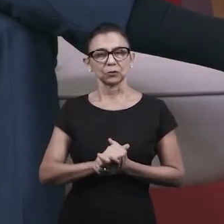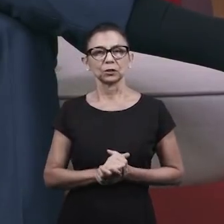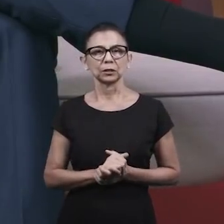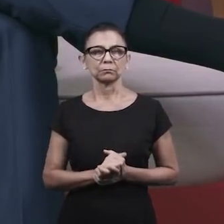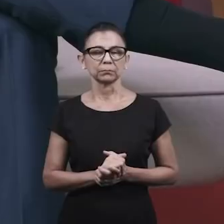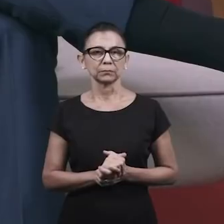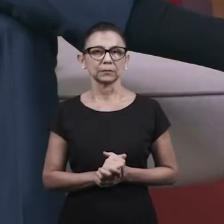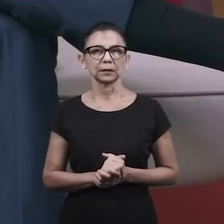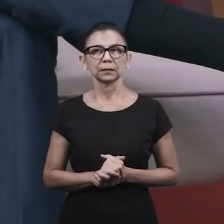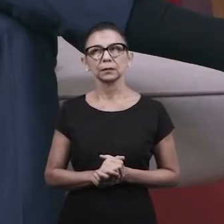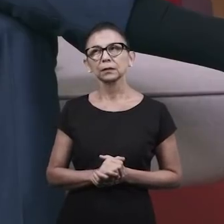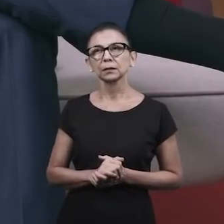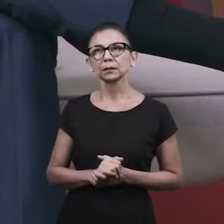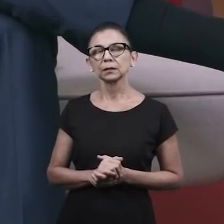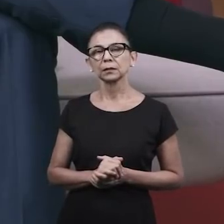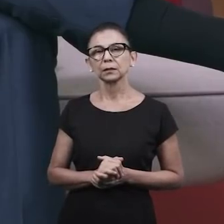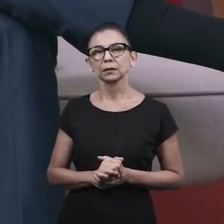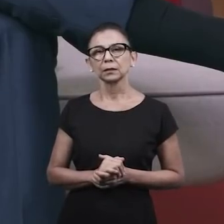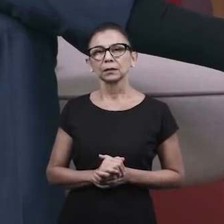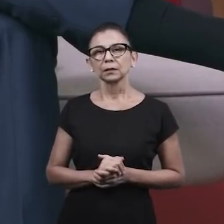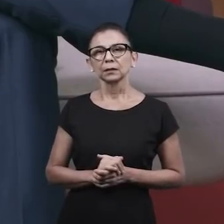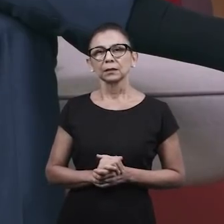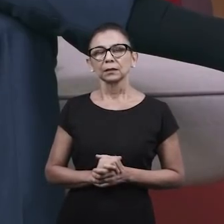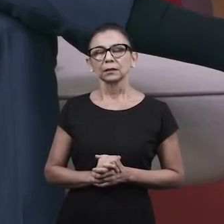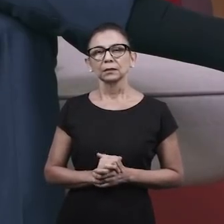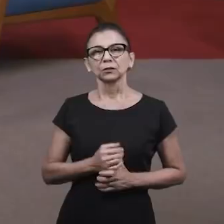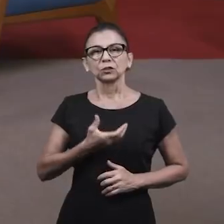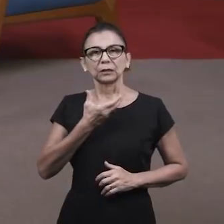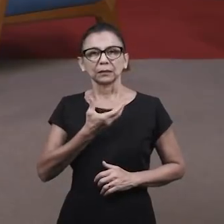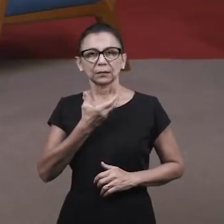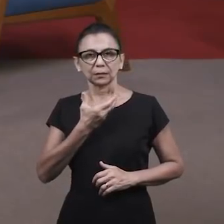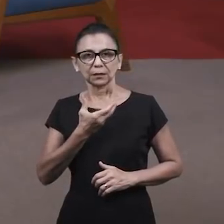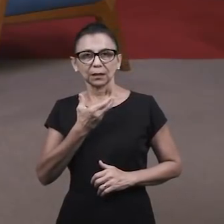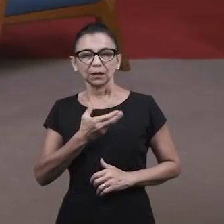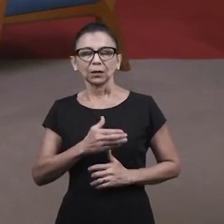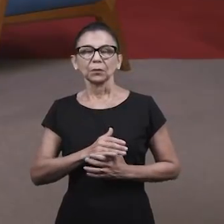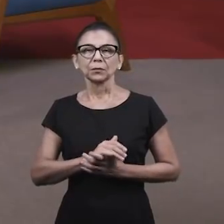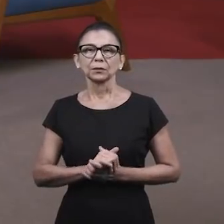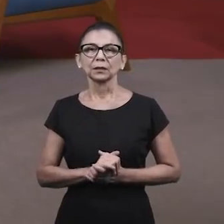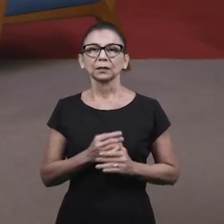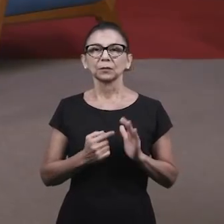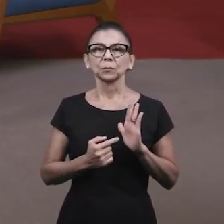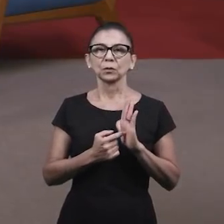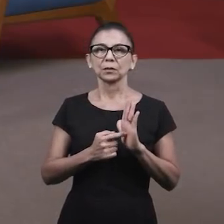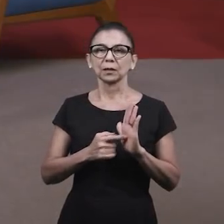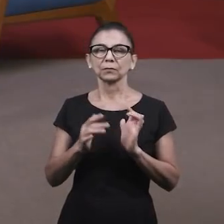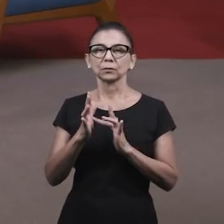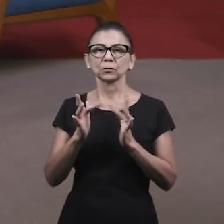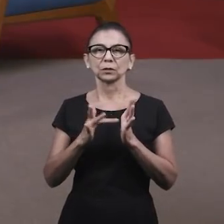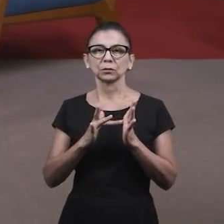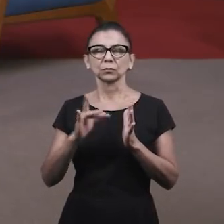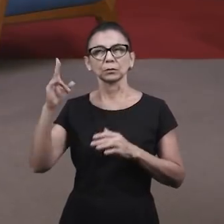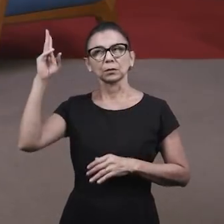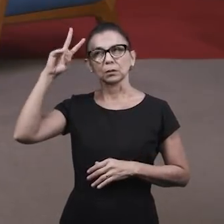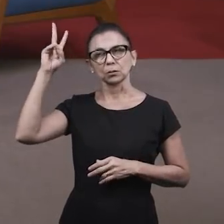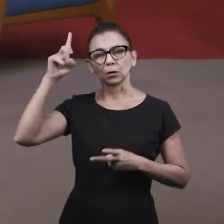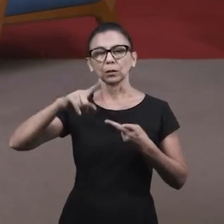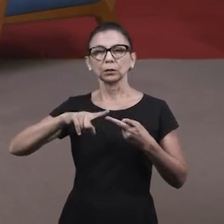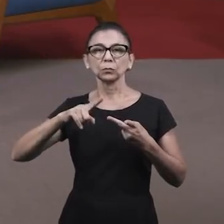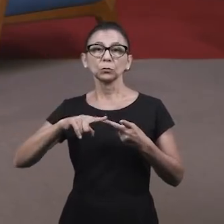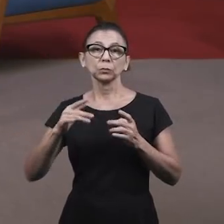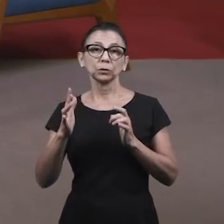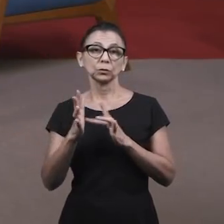ou seja, enquanto você está vivendo algo histórico, Jesus está vivo, está aqui, quer falar com você hoje, quer agir